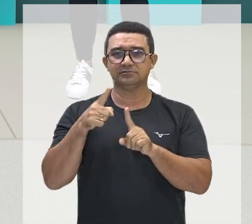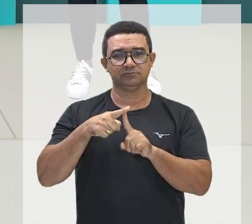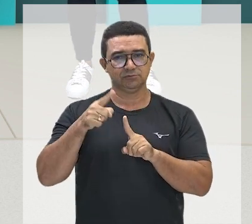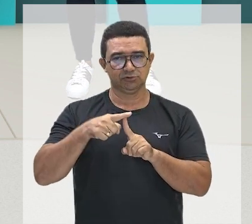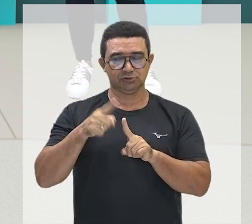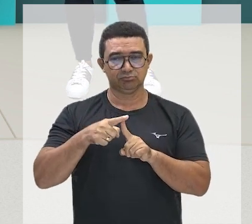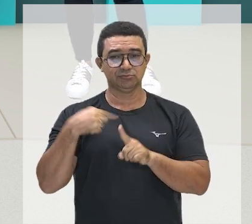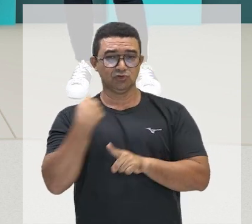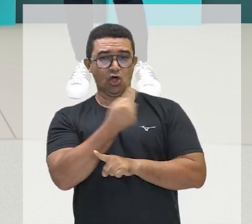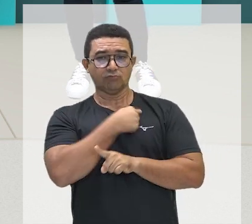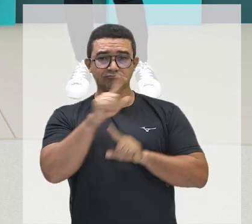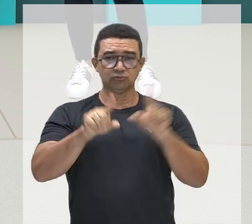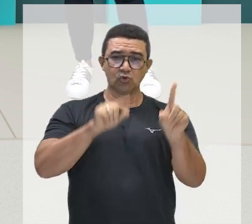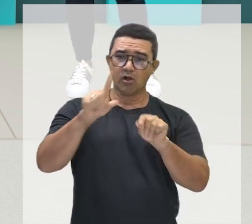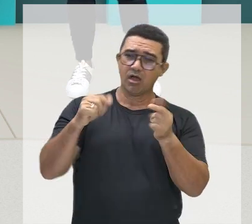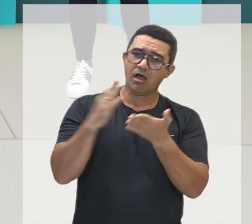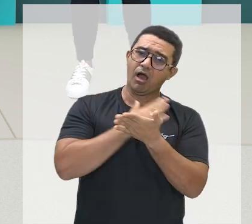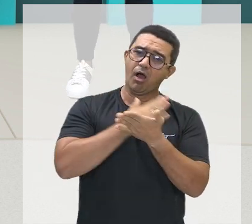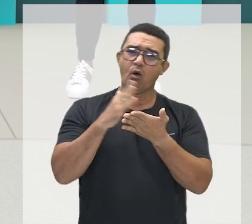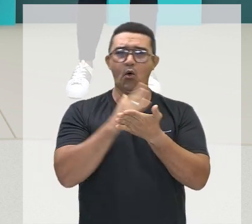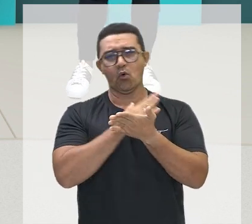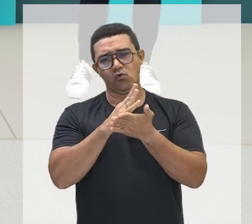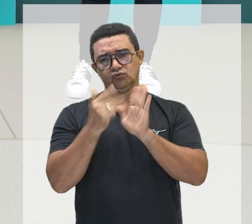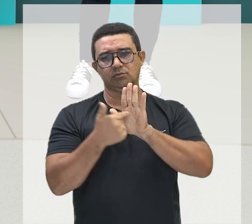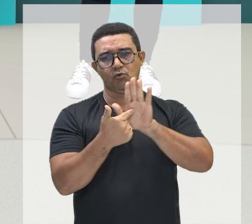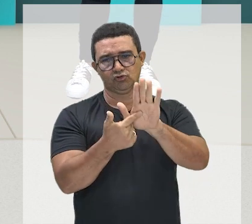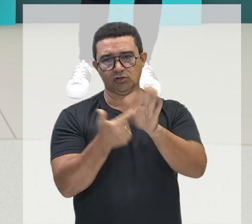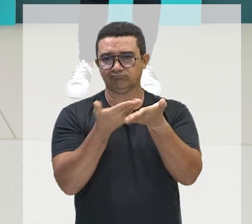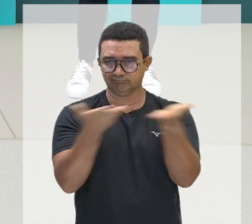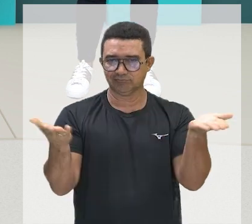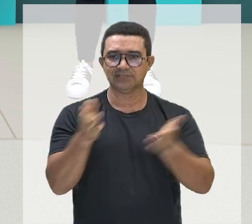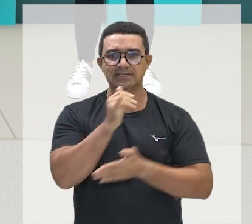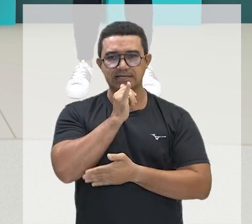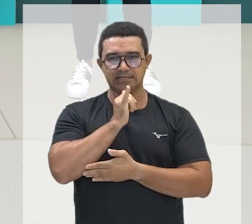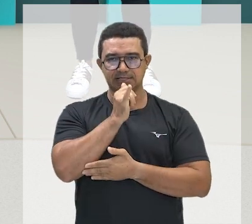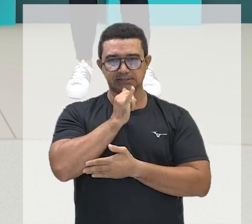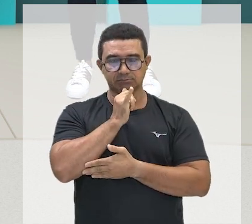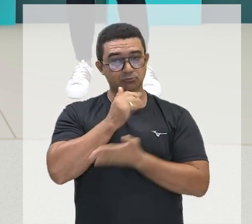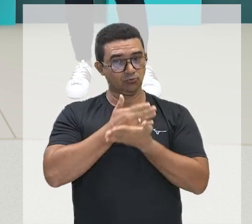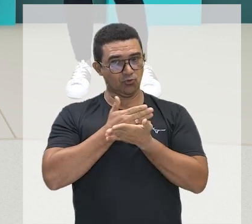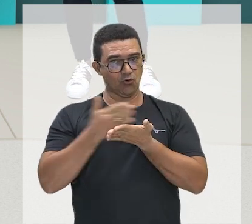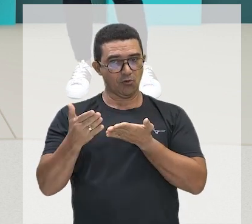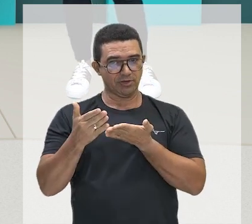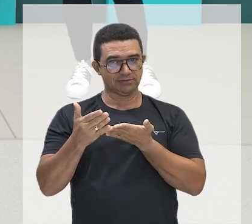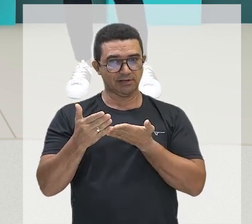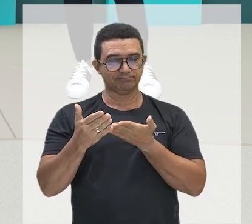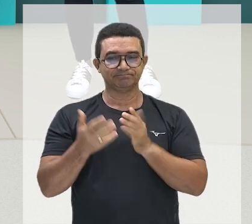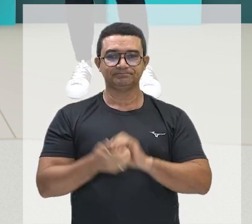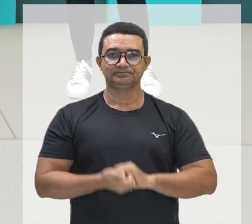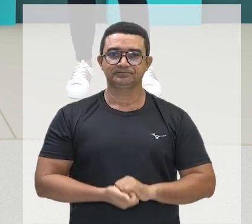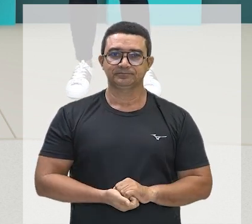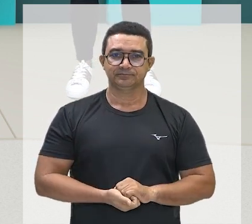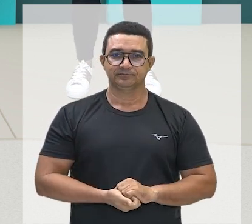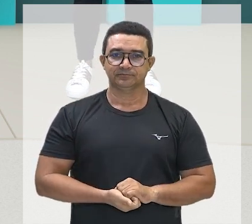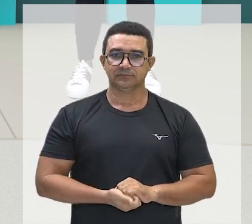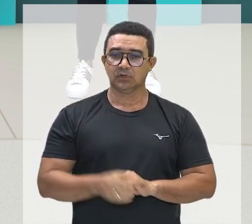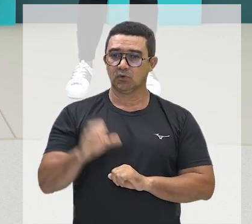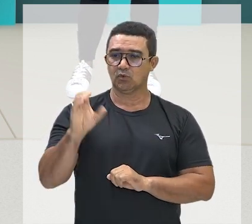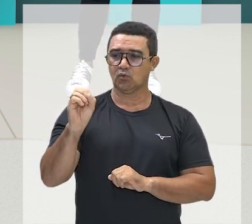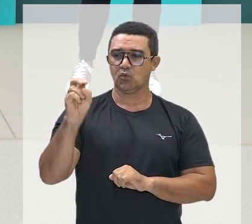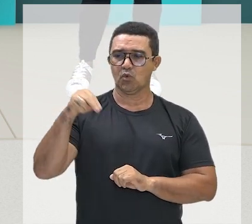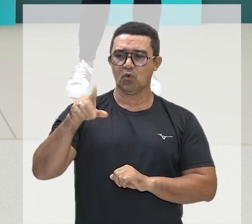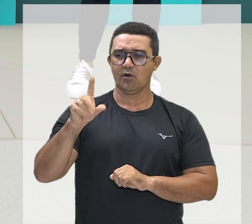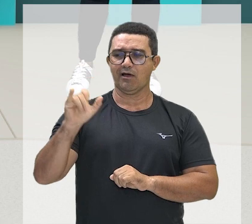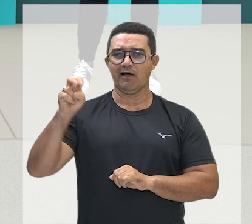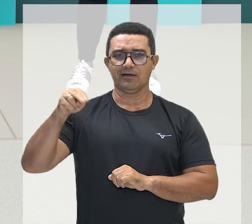para trazer de exemplos para vocês e vamos começar aqui na nossa lista. Esse online articles and